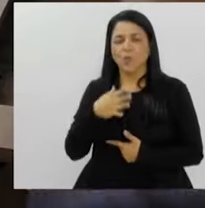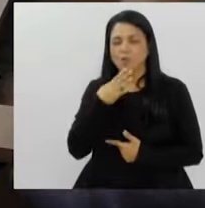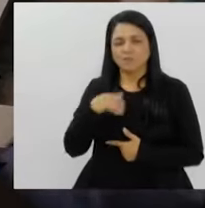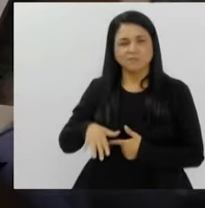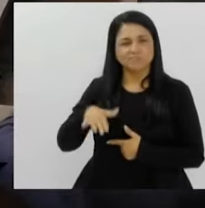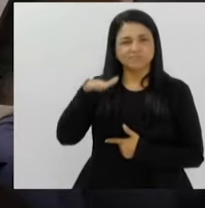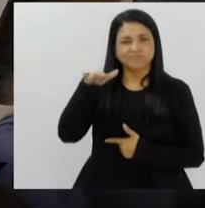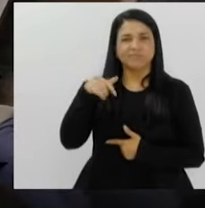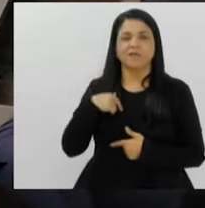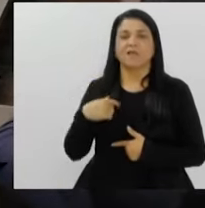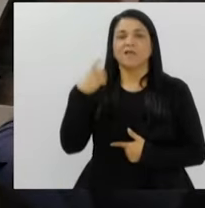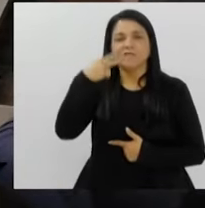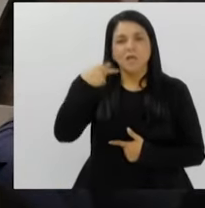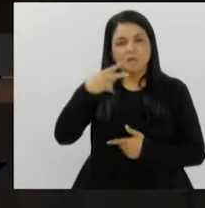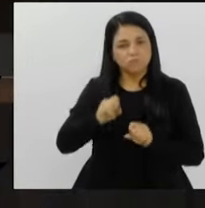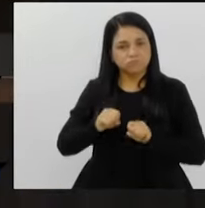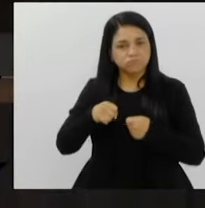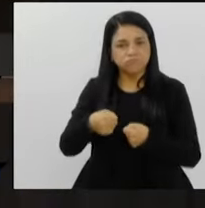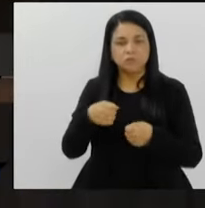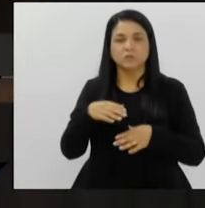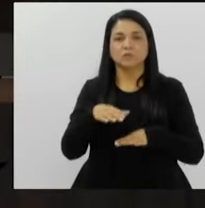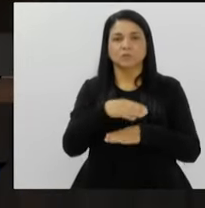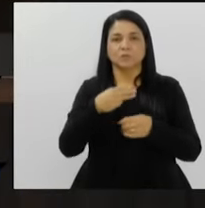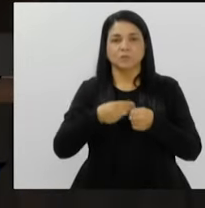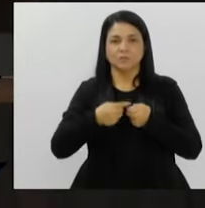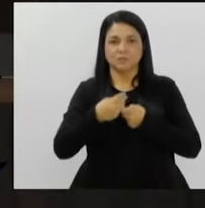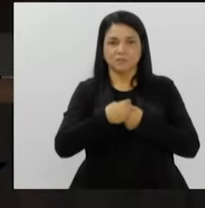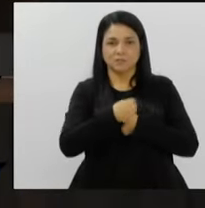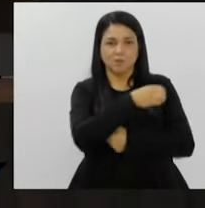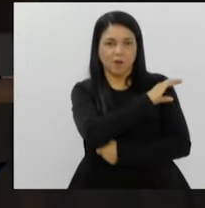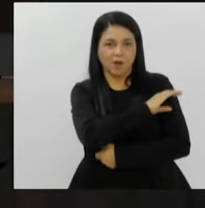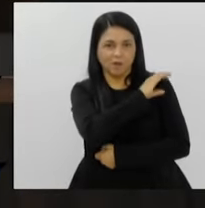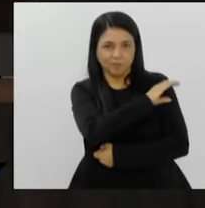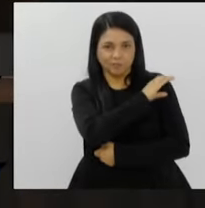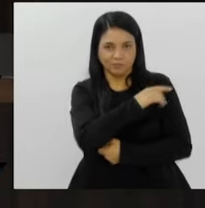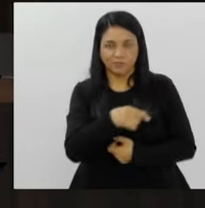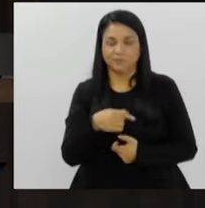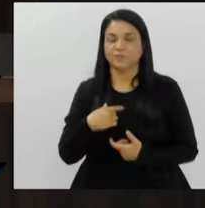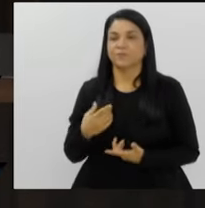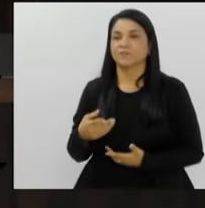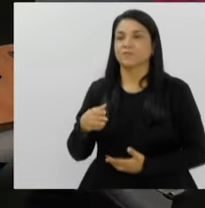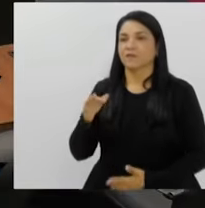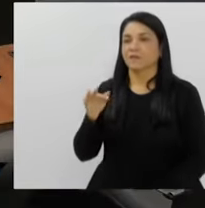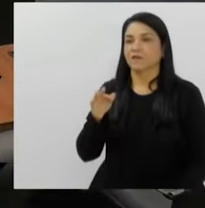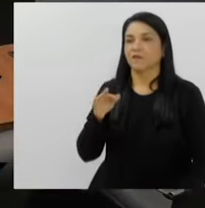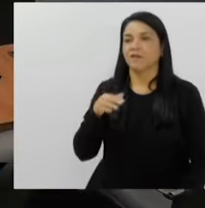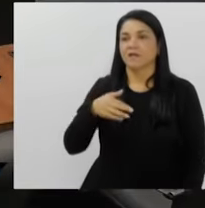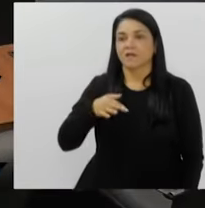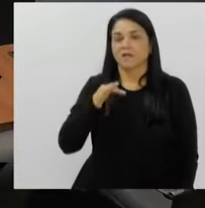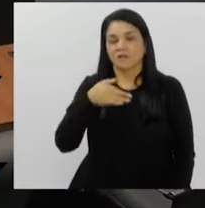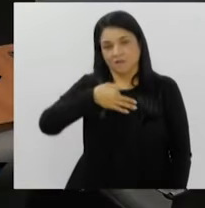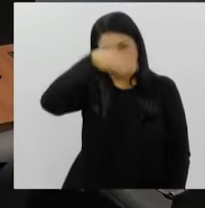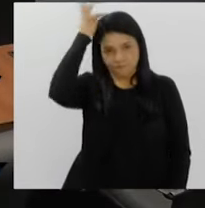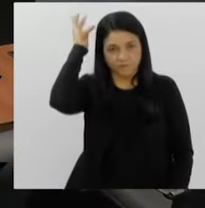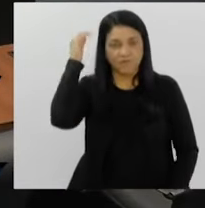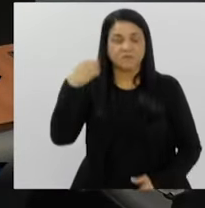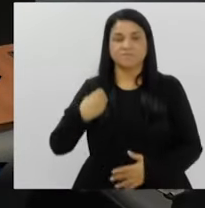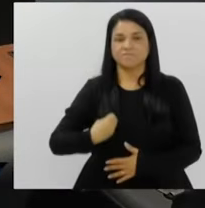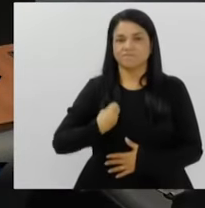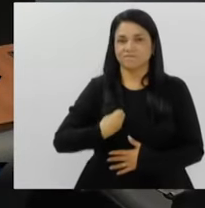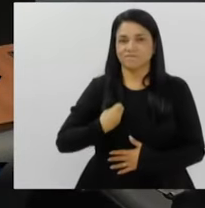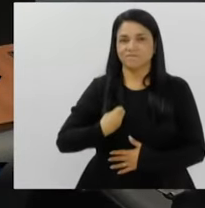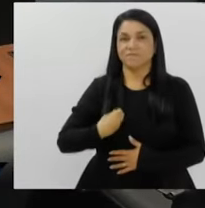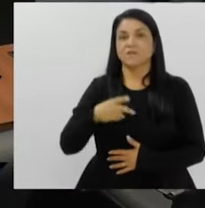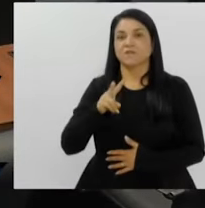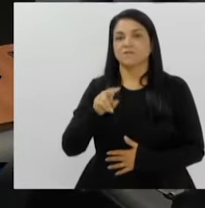dos vereadores mais combativos do município de Campos. Fred, por favor. Presidente, rapidamente também saudar hoje a presença da Viviane Carvalho, que foi candidata também